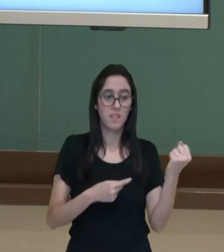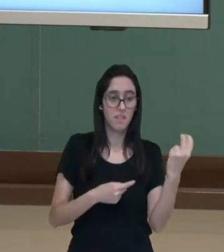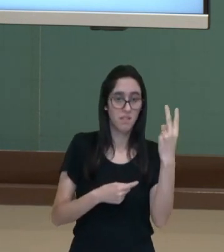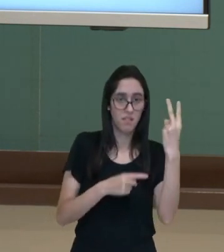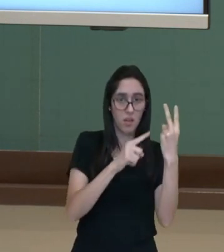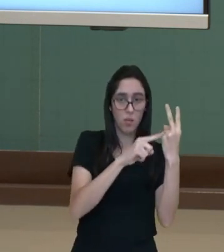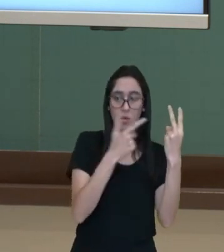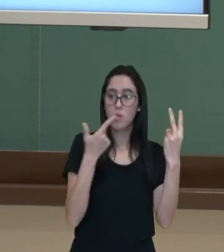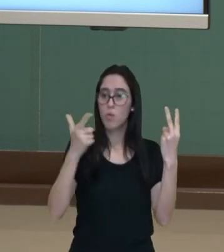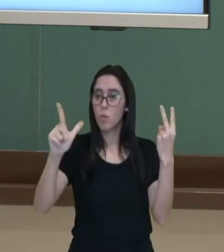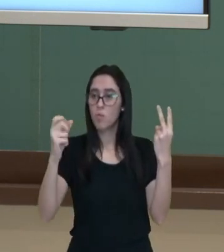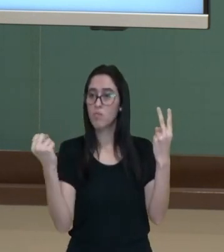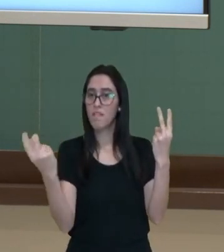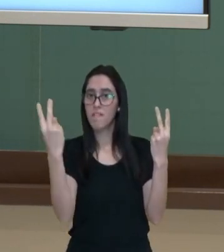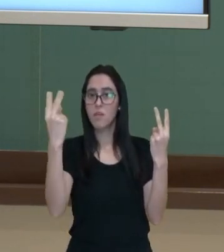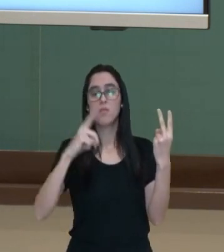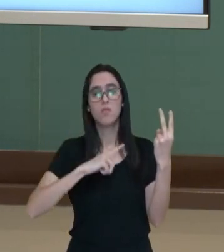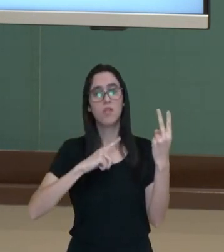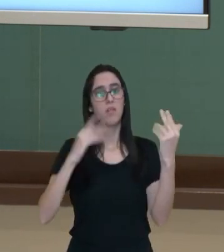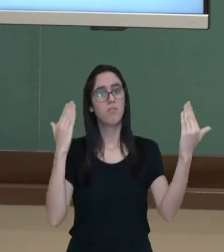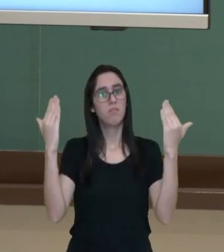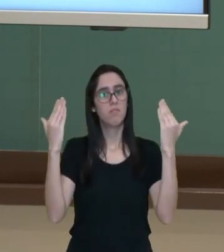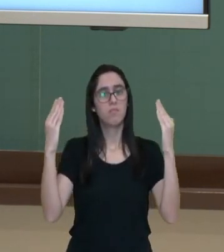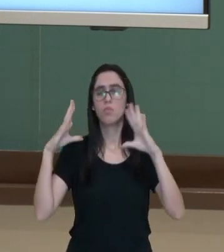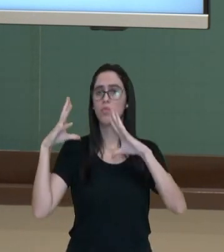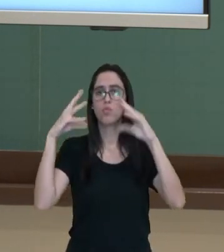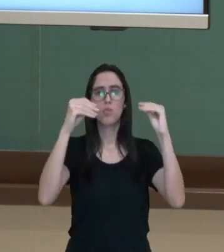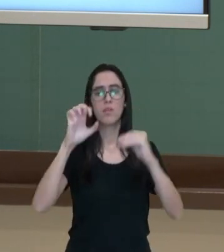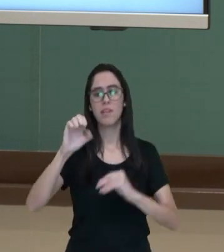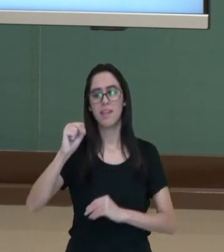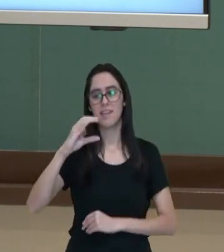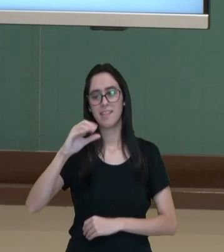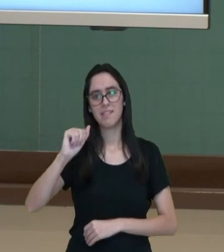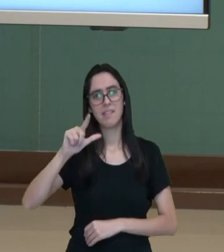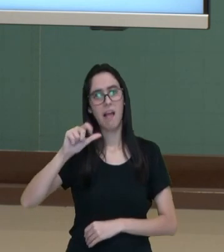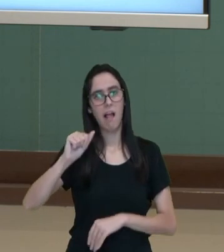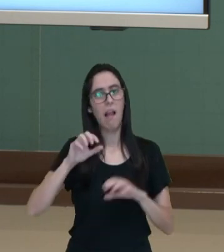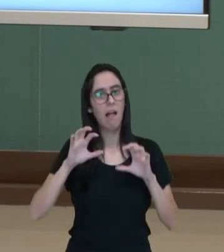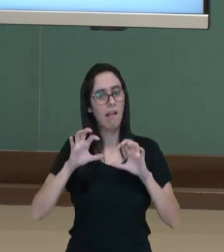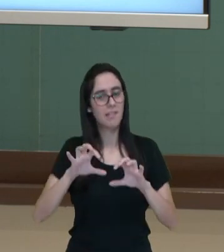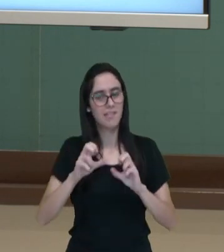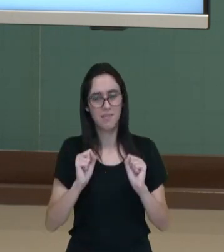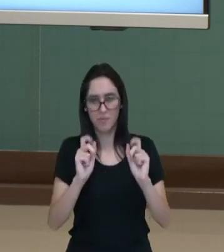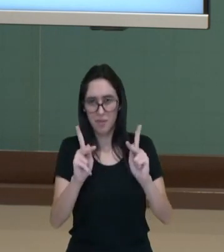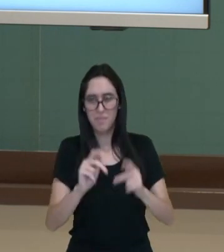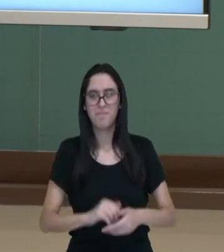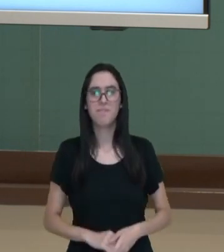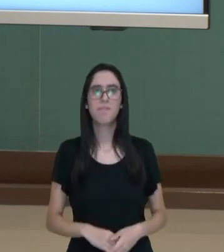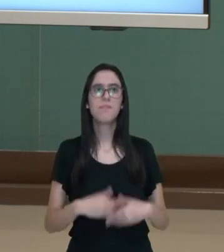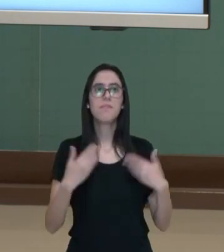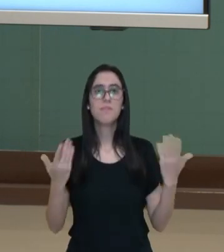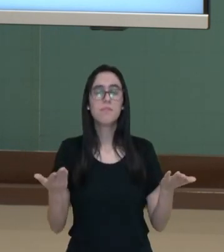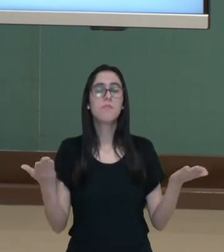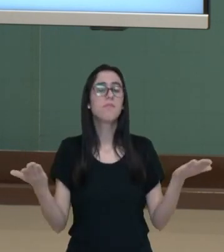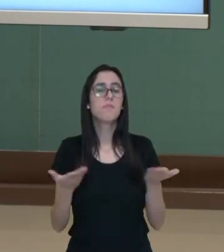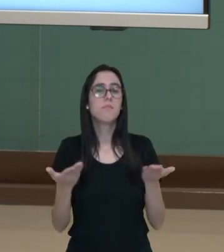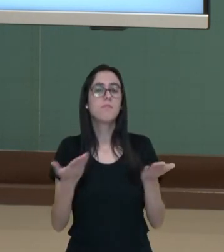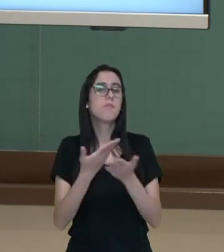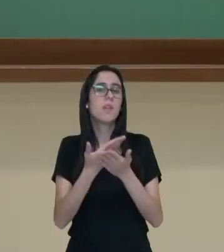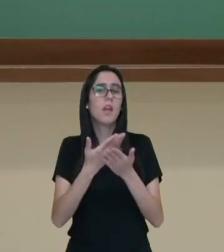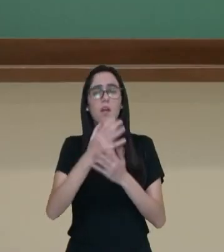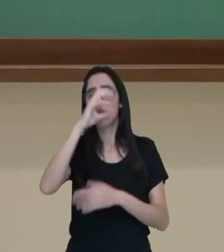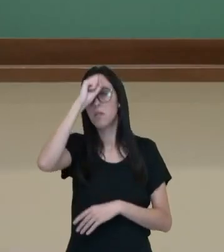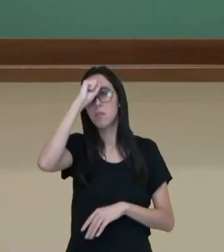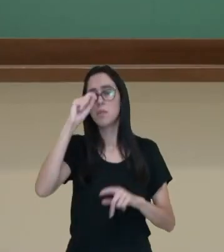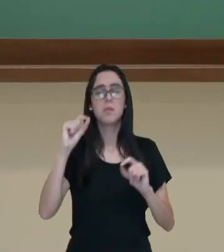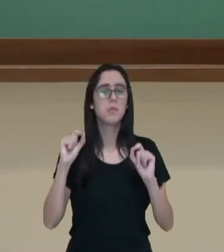valor em Celsius. É assim que todas as escalas foram construídas. Beleza? Pessoal, então assim, o que nós vimos